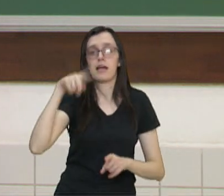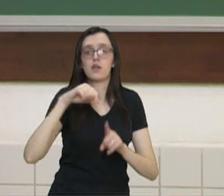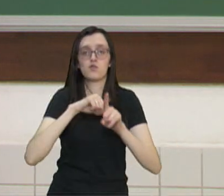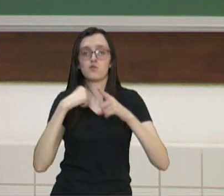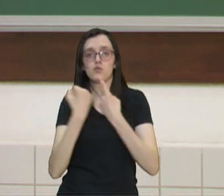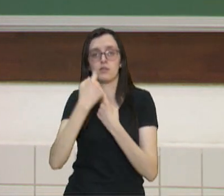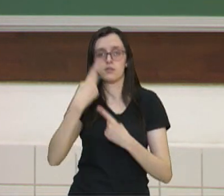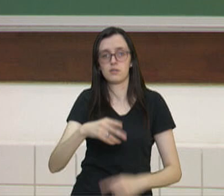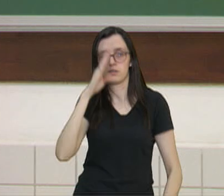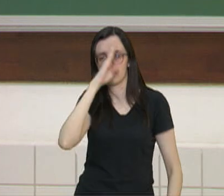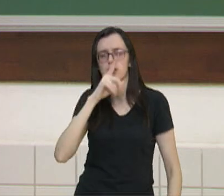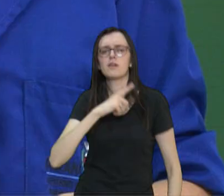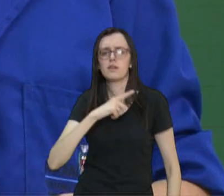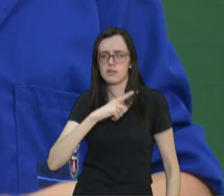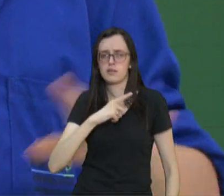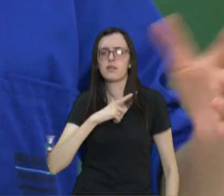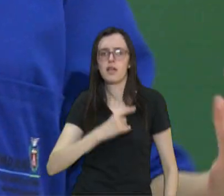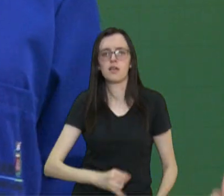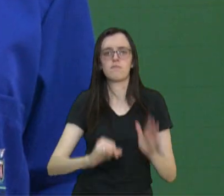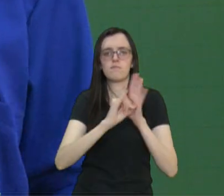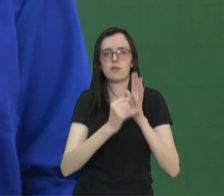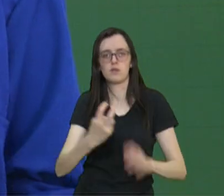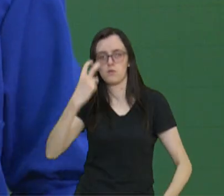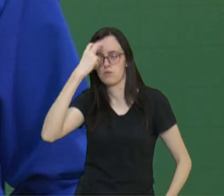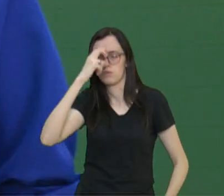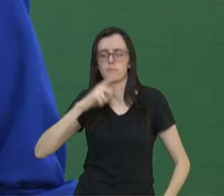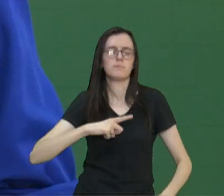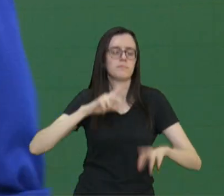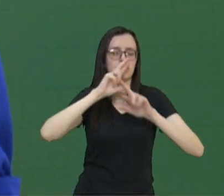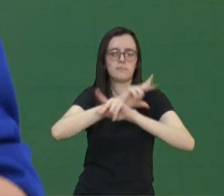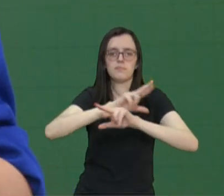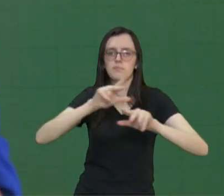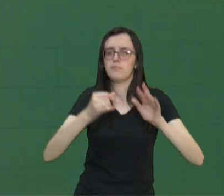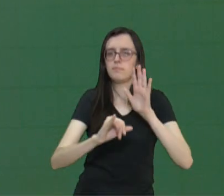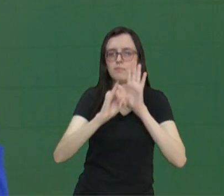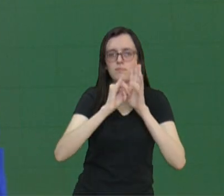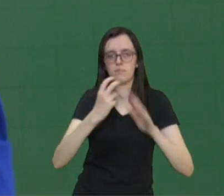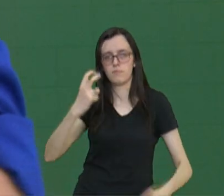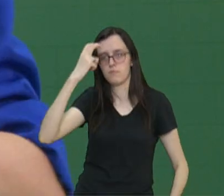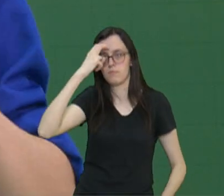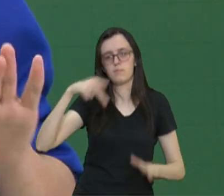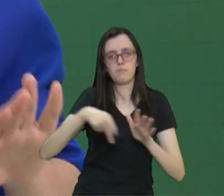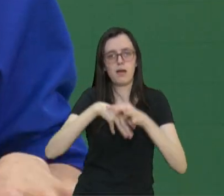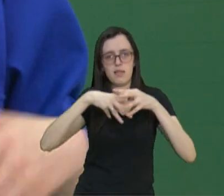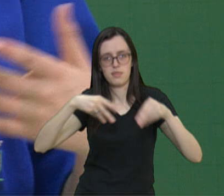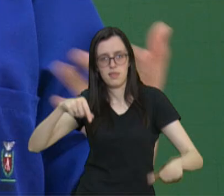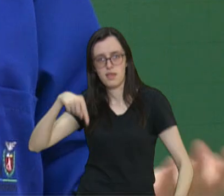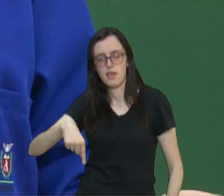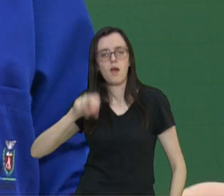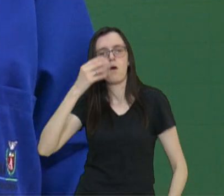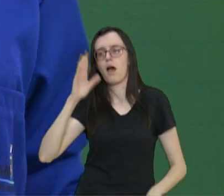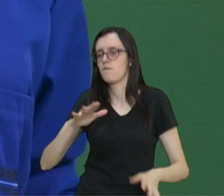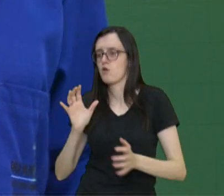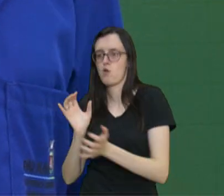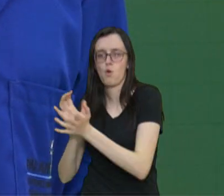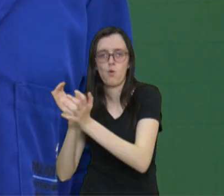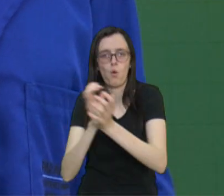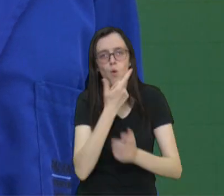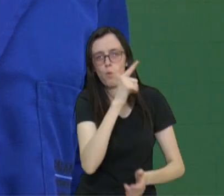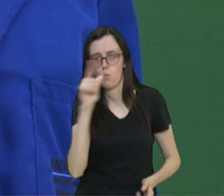nós temos uma identidade cultural, temos diversas identidades culturais no nosso território ou nos nossos grupos,